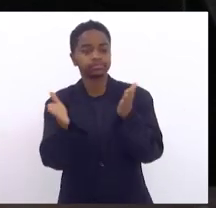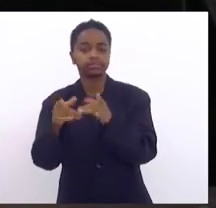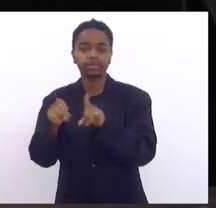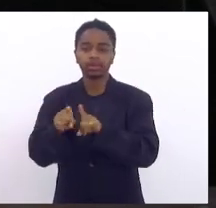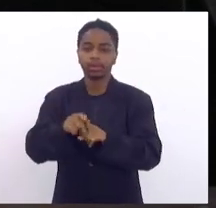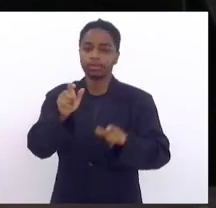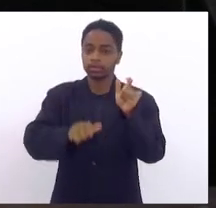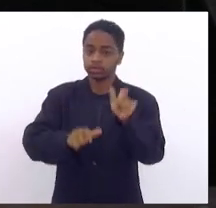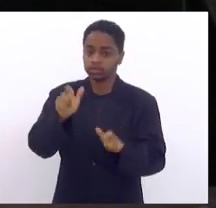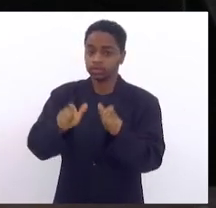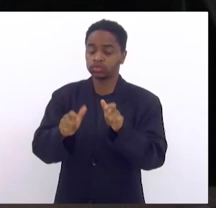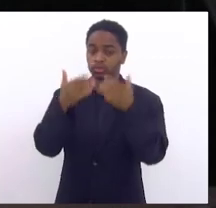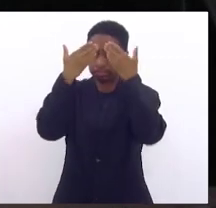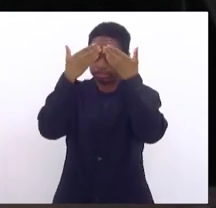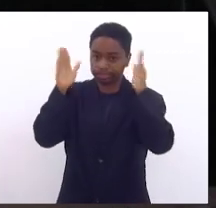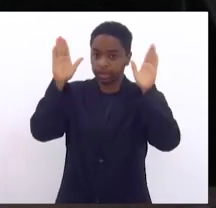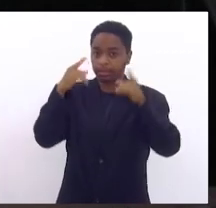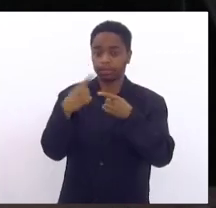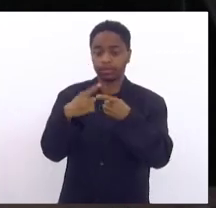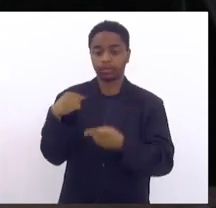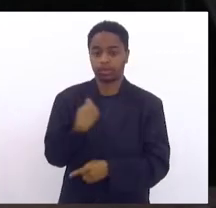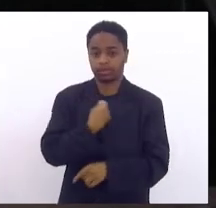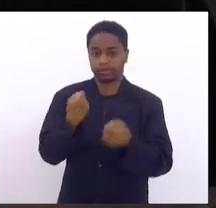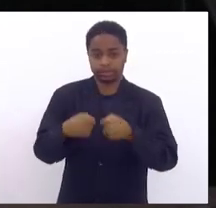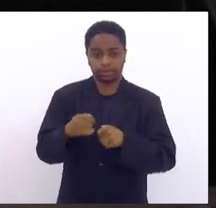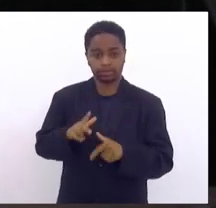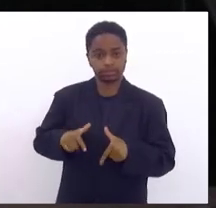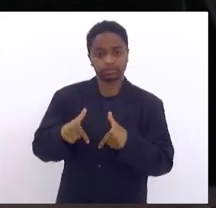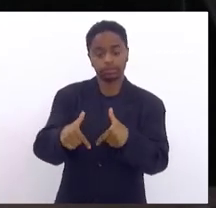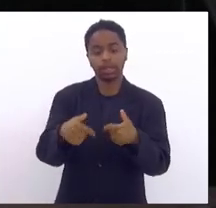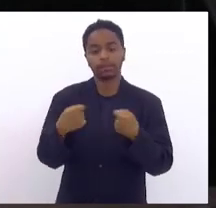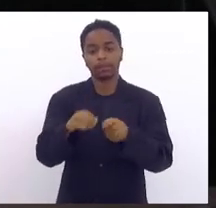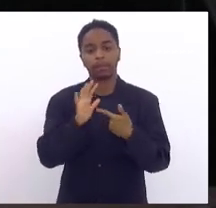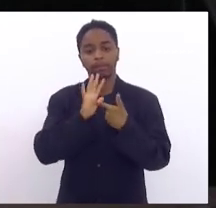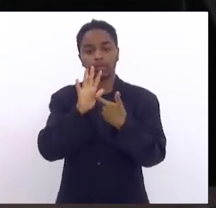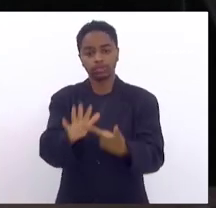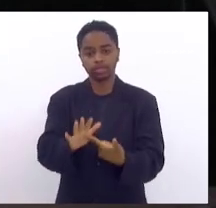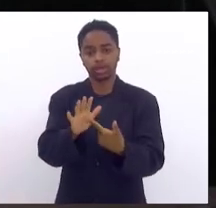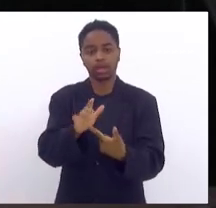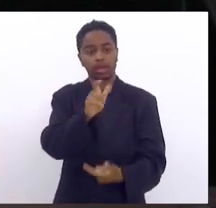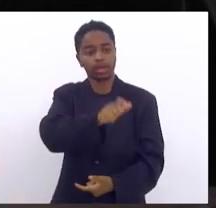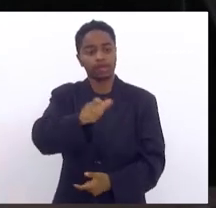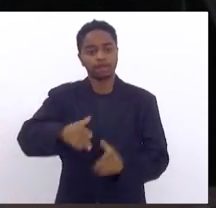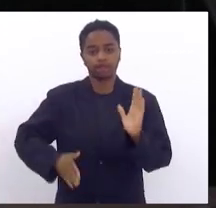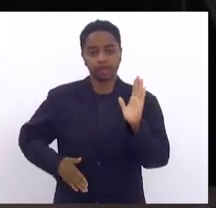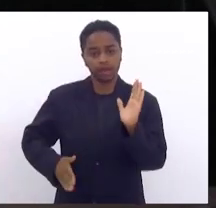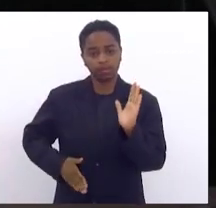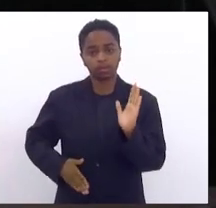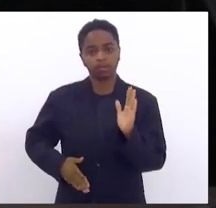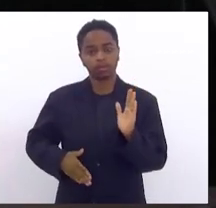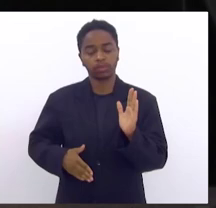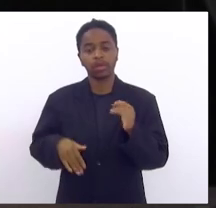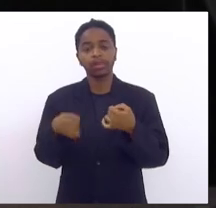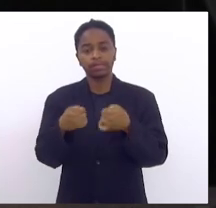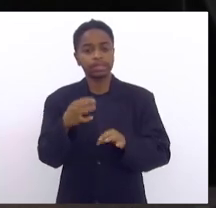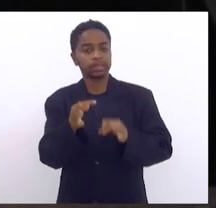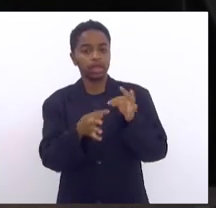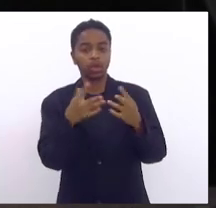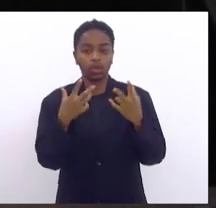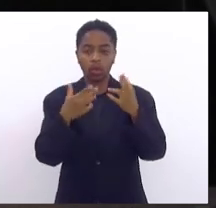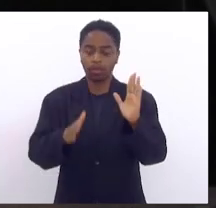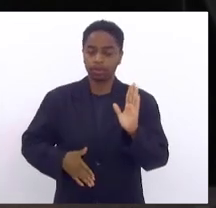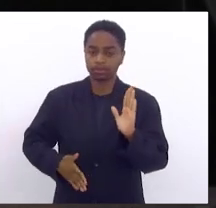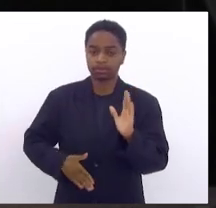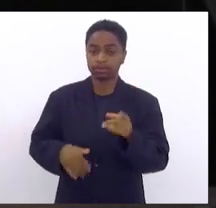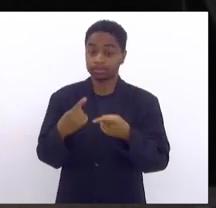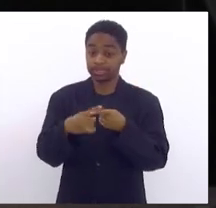abrir os olhos, não tem jeito. Temos que fazer a nossa parte, temos que mostrar que essas porcaria desses vagabundos, desses marginais, tem que ser tratado como tal.